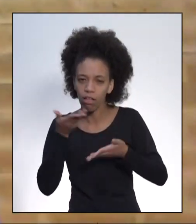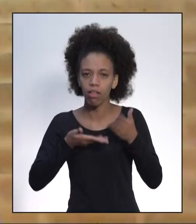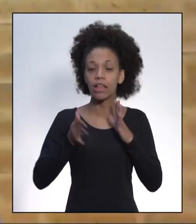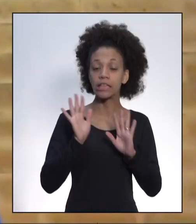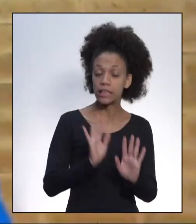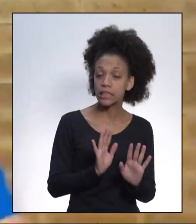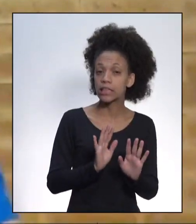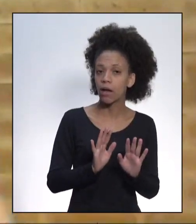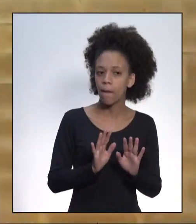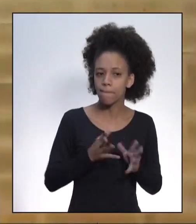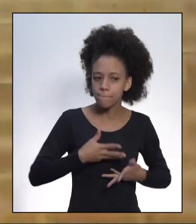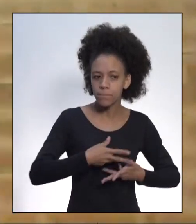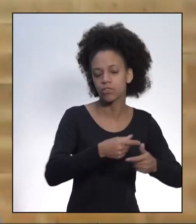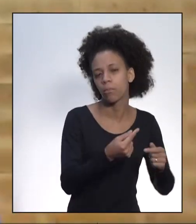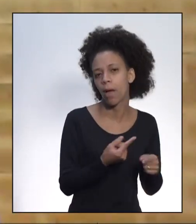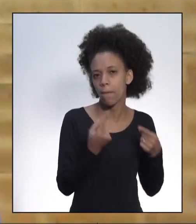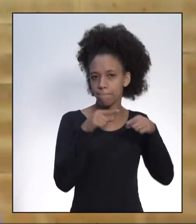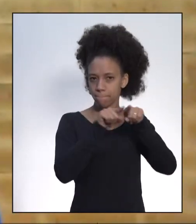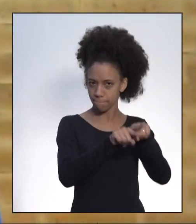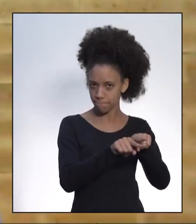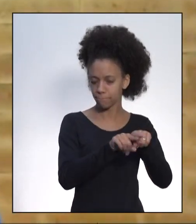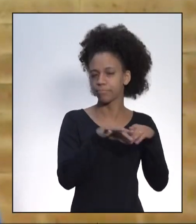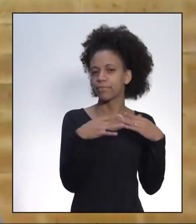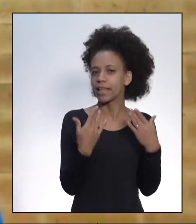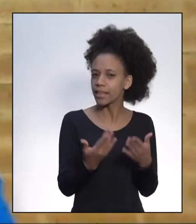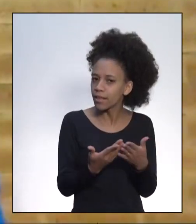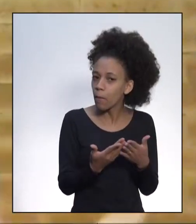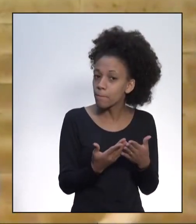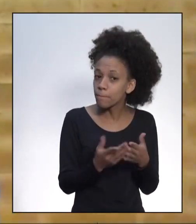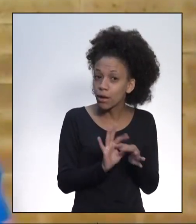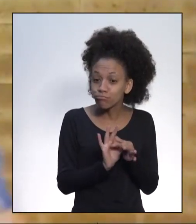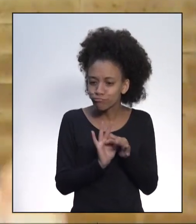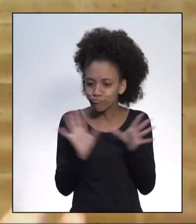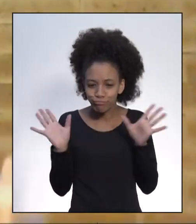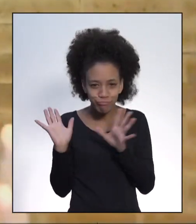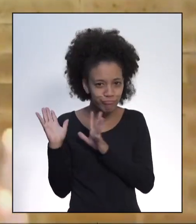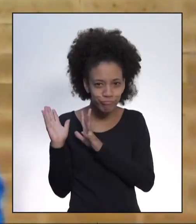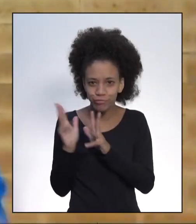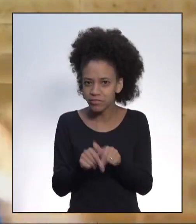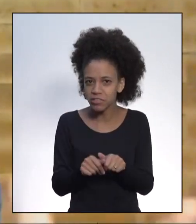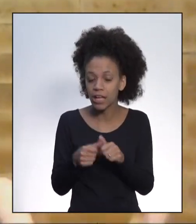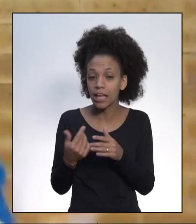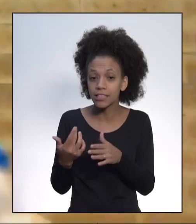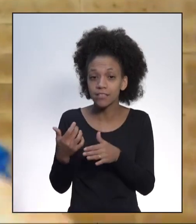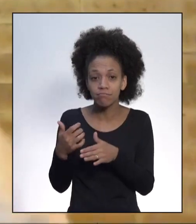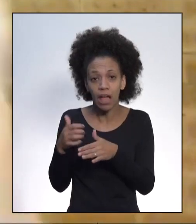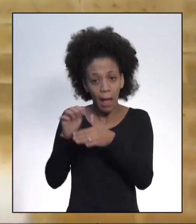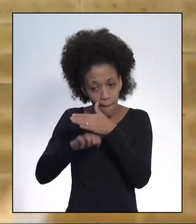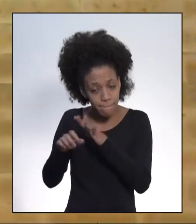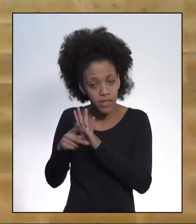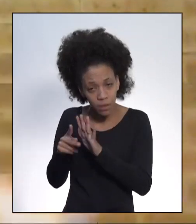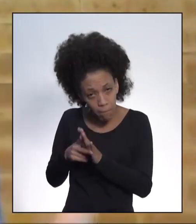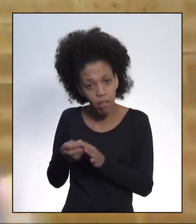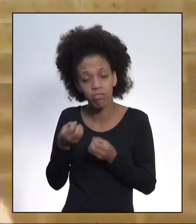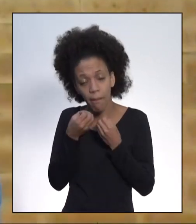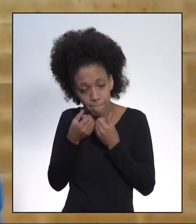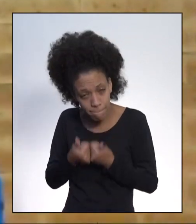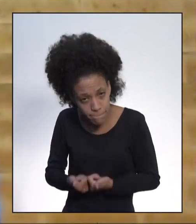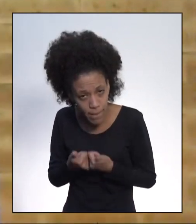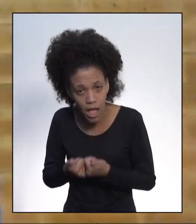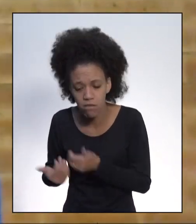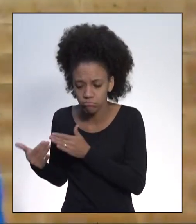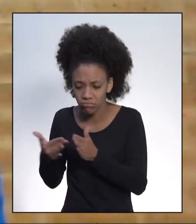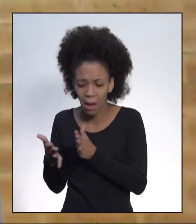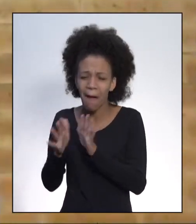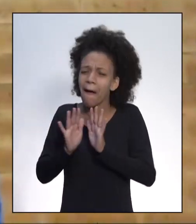aí me chamaram para ser sócio, aí eu abri mão de tudo que eu tinha essa empresa em inglês, que eu estava bem, eu tinha, as coisas estavam caminhando bem,